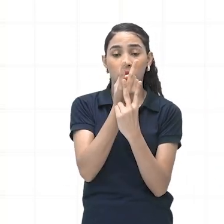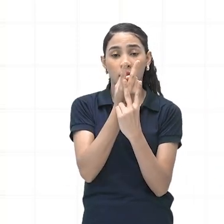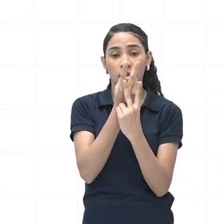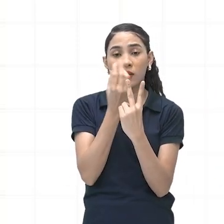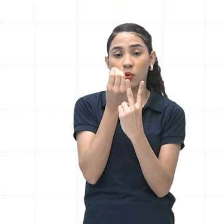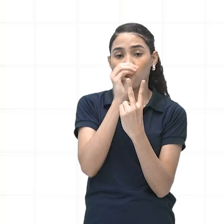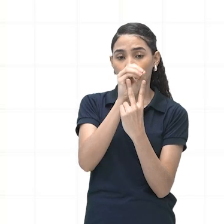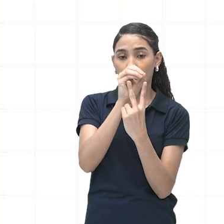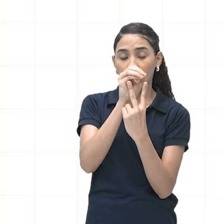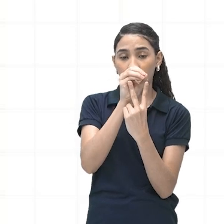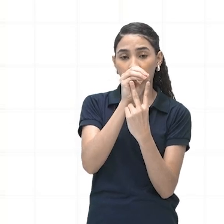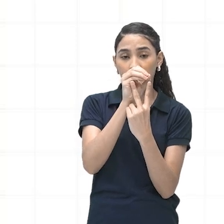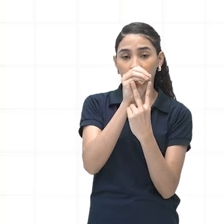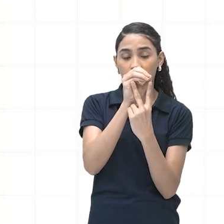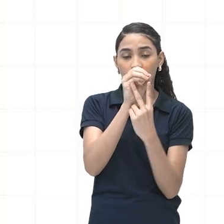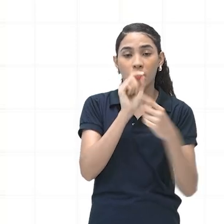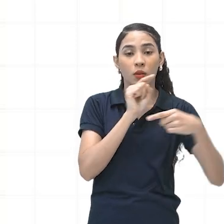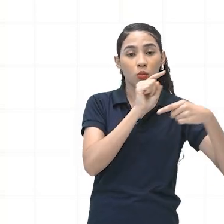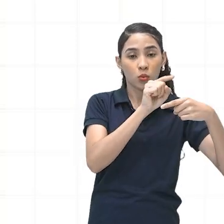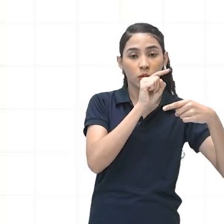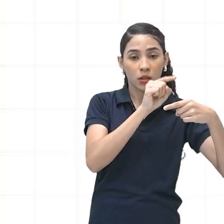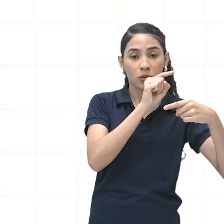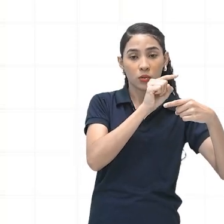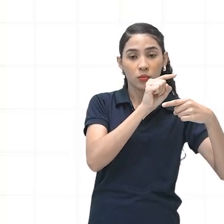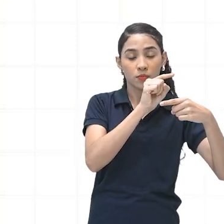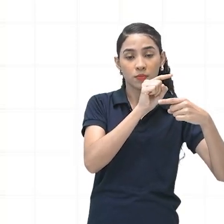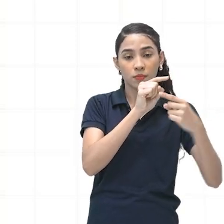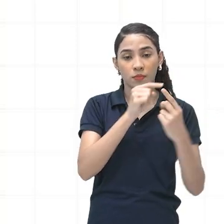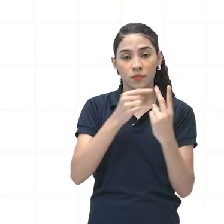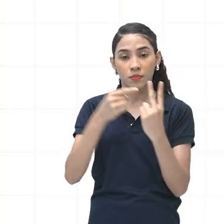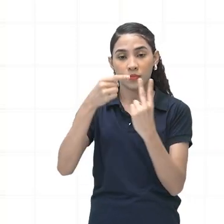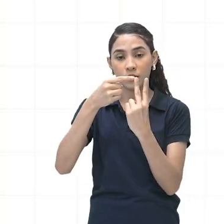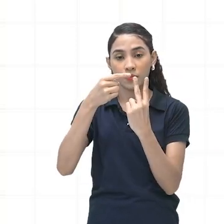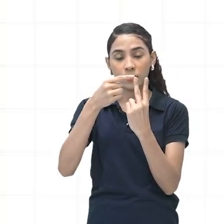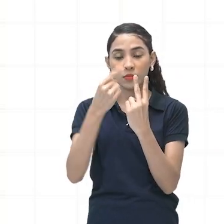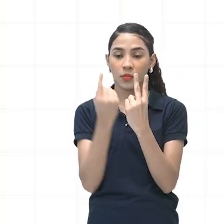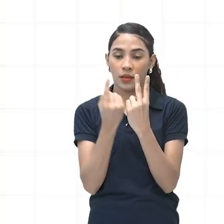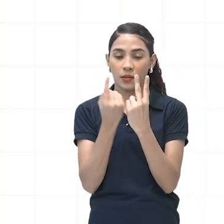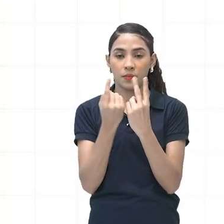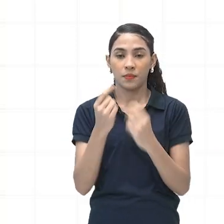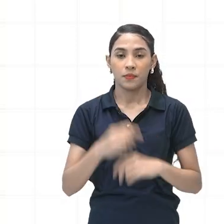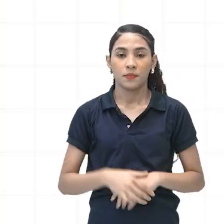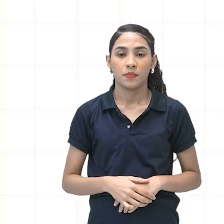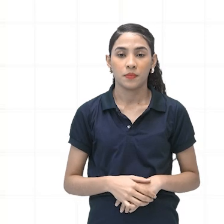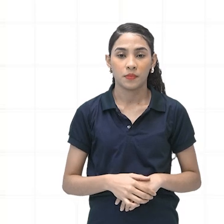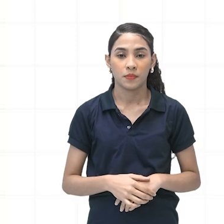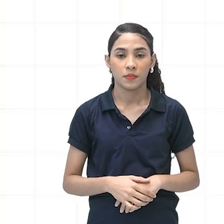e o numerador vira o